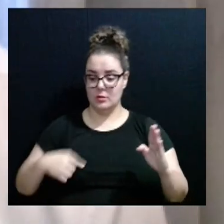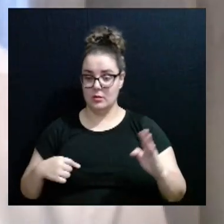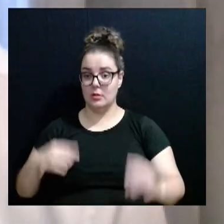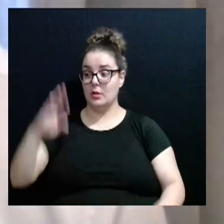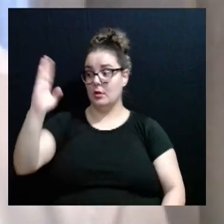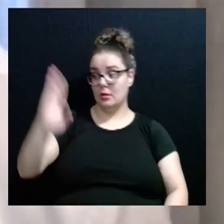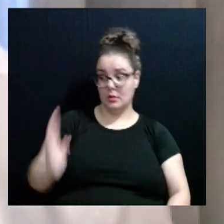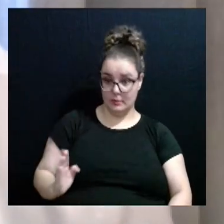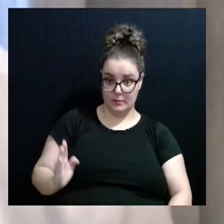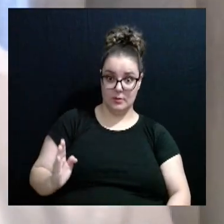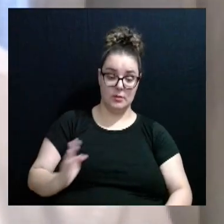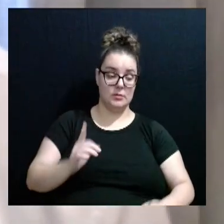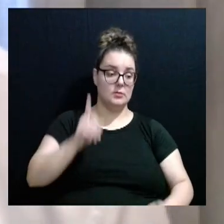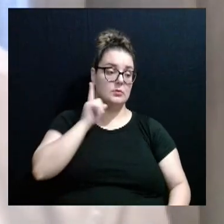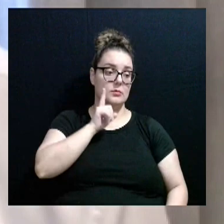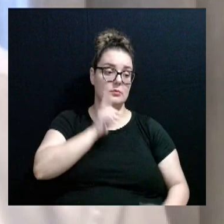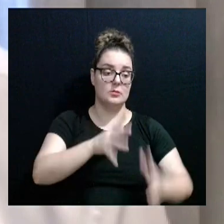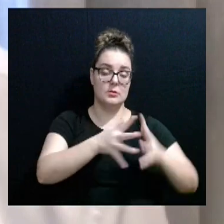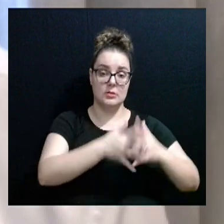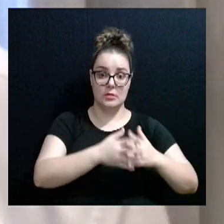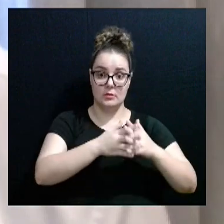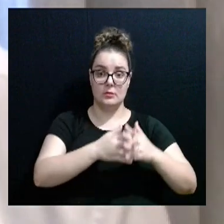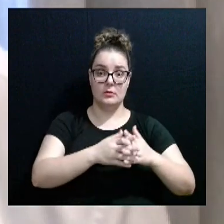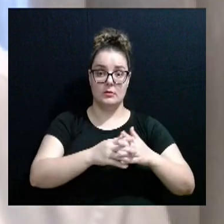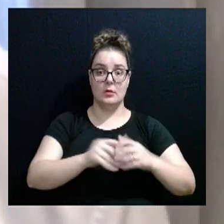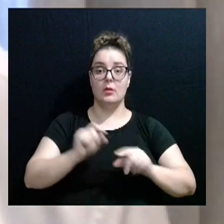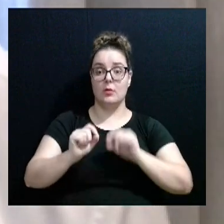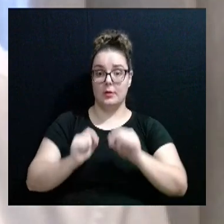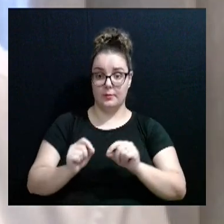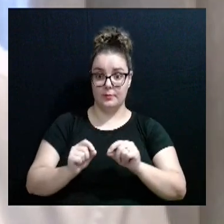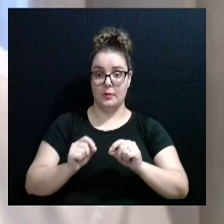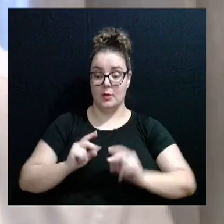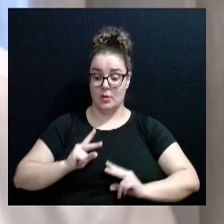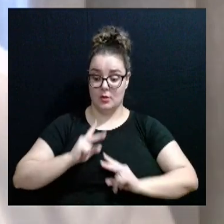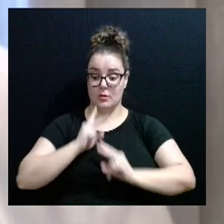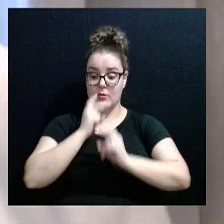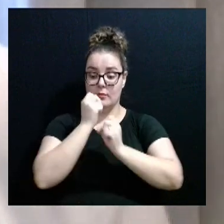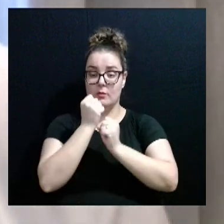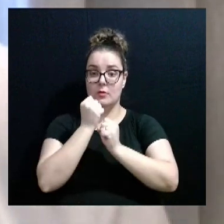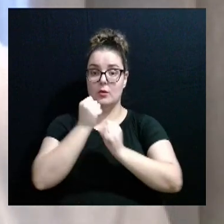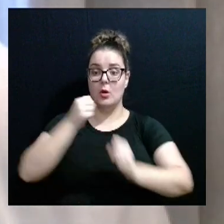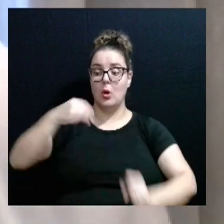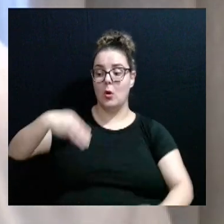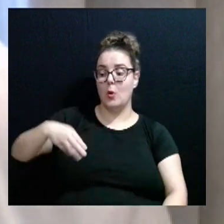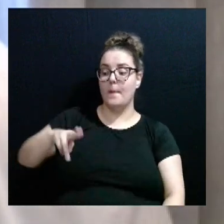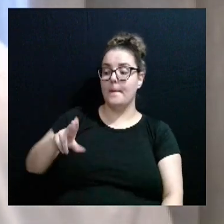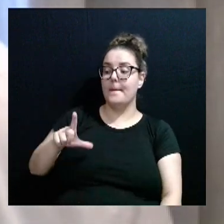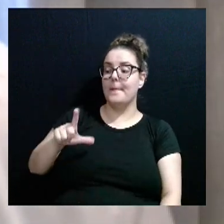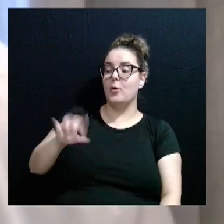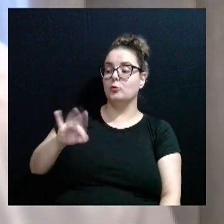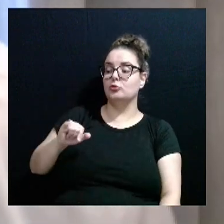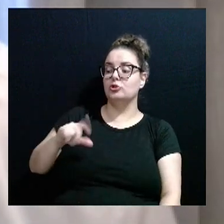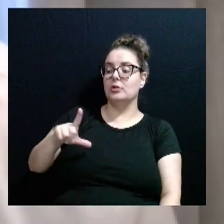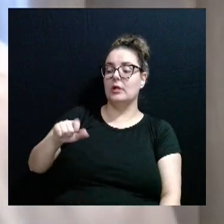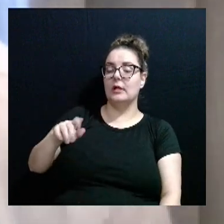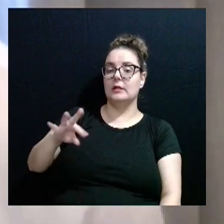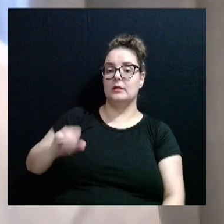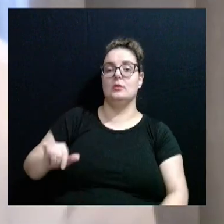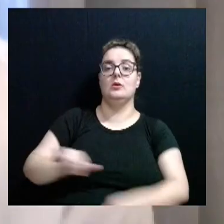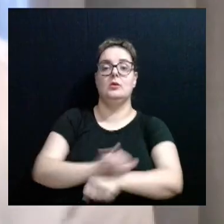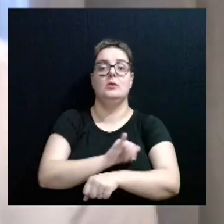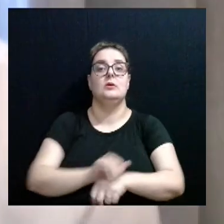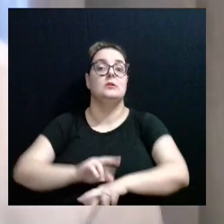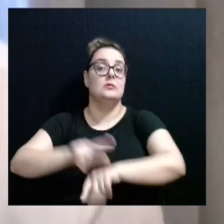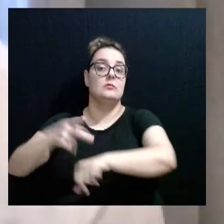é que você fortalece os mecanismos multilaterais, né? São vários países que compõem o Mercosul com